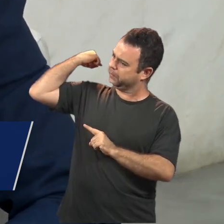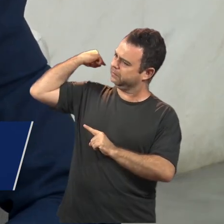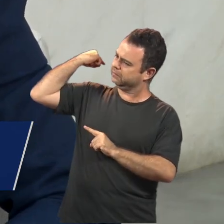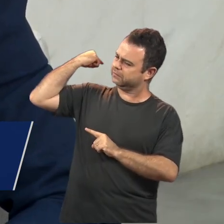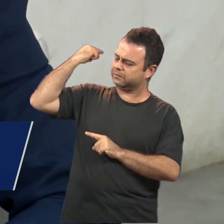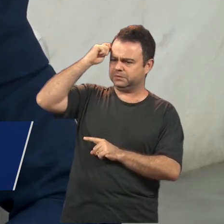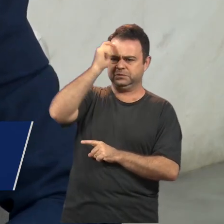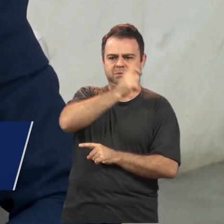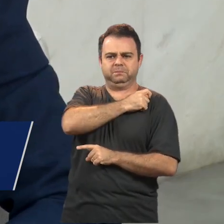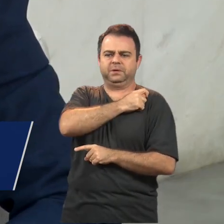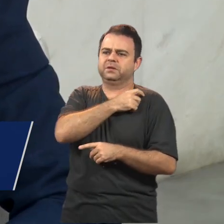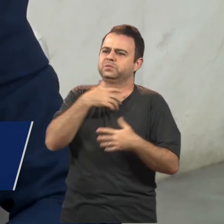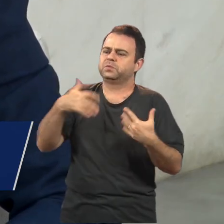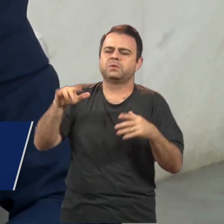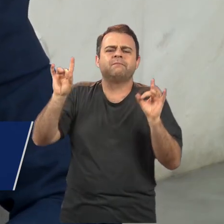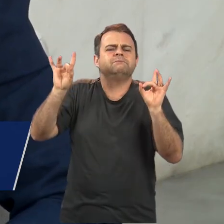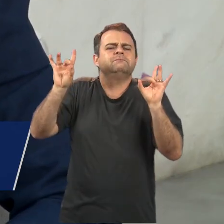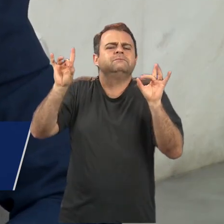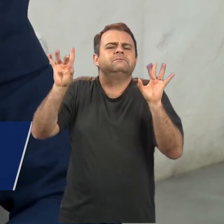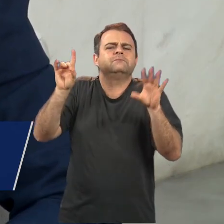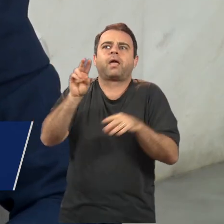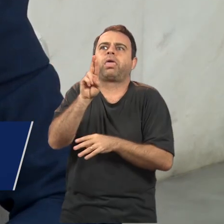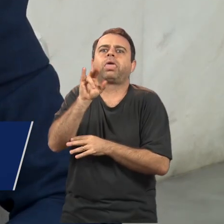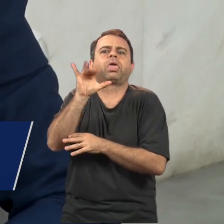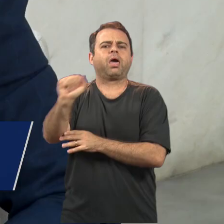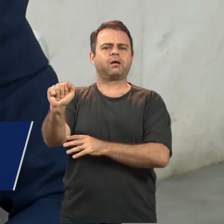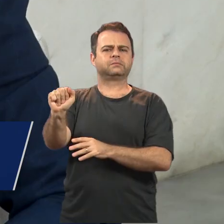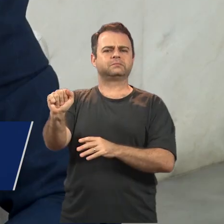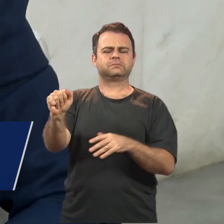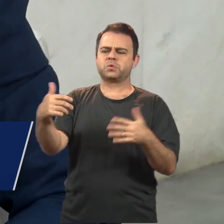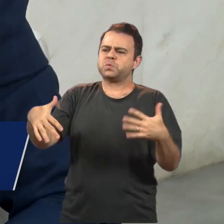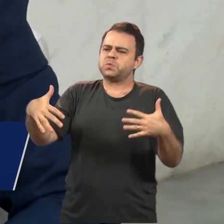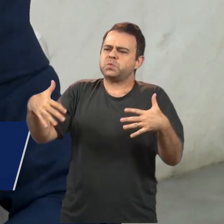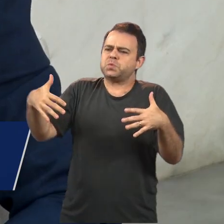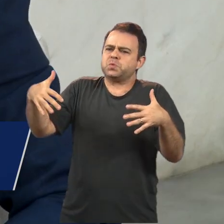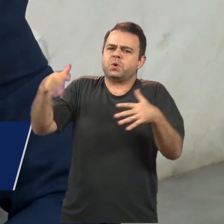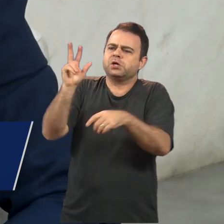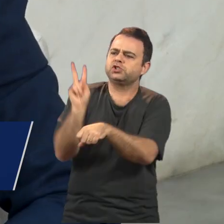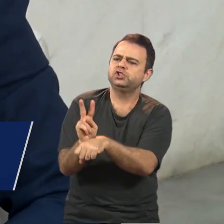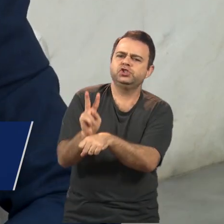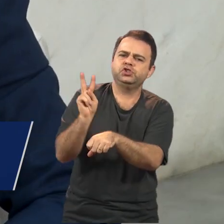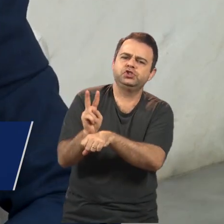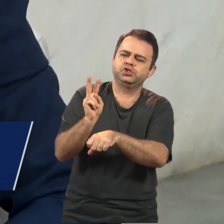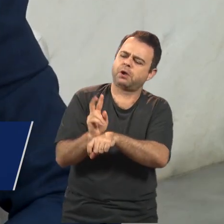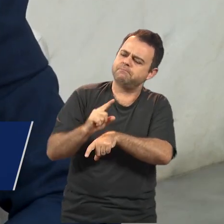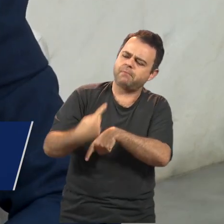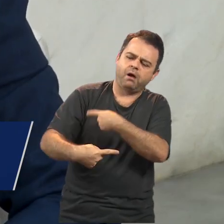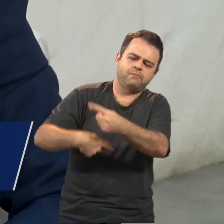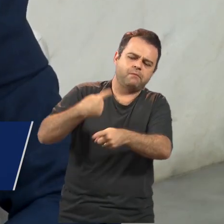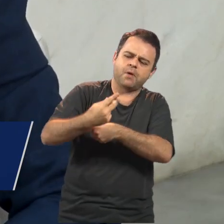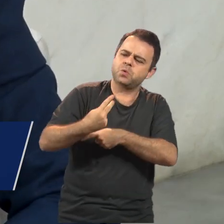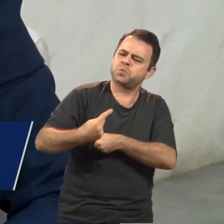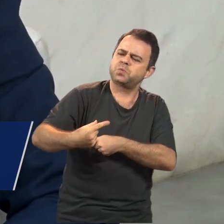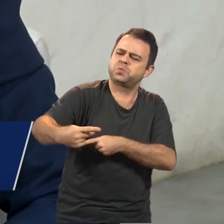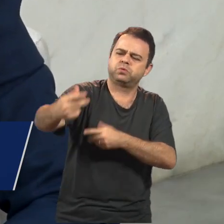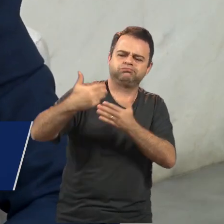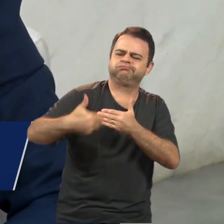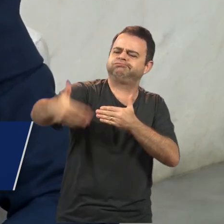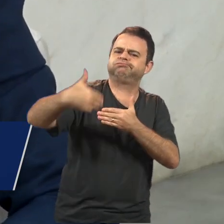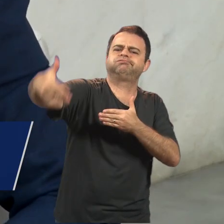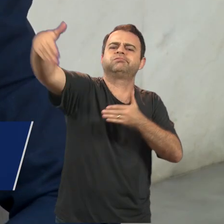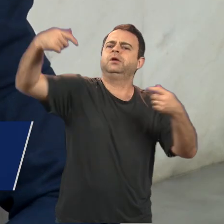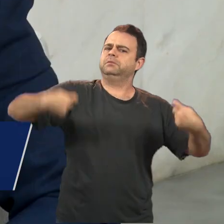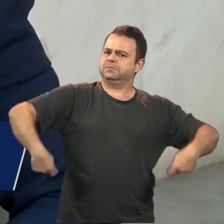rica, ela continue se mantendo por muitas e muitas gerações. É lógico que quando